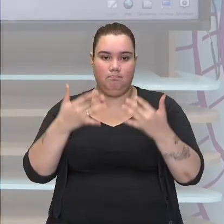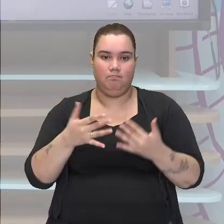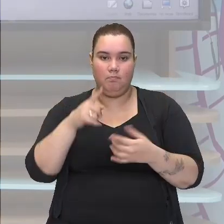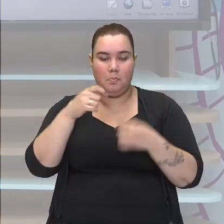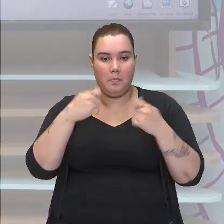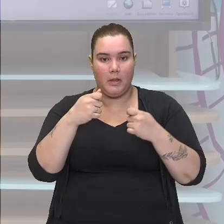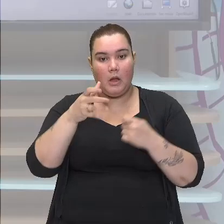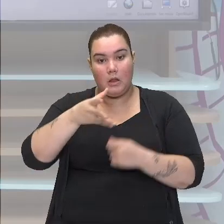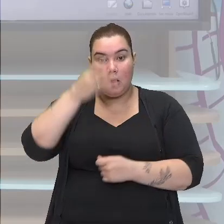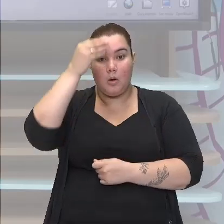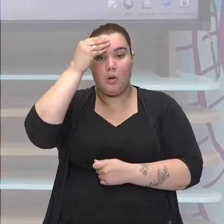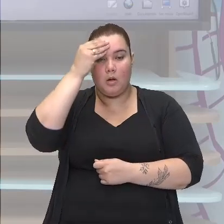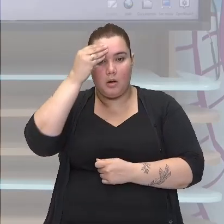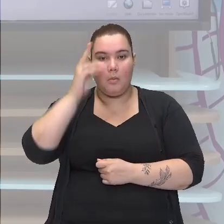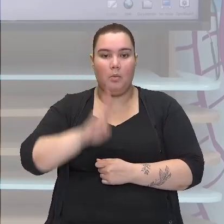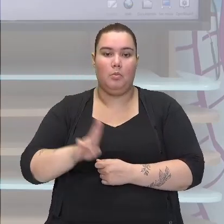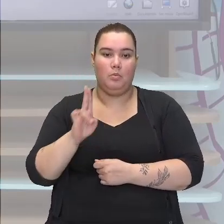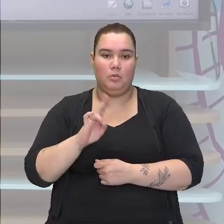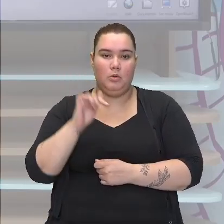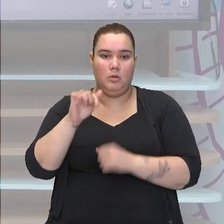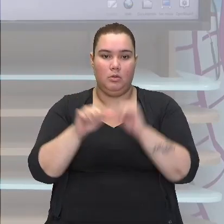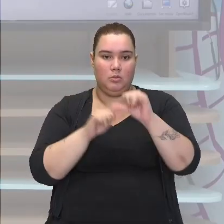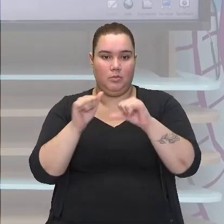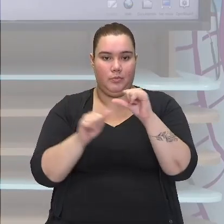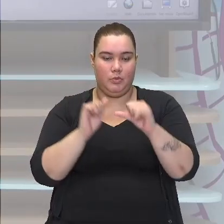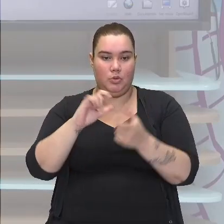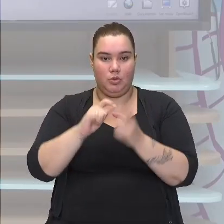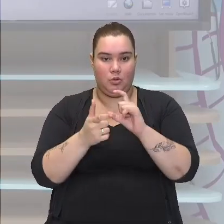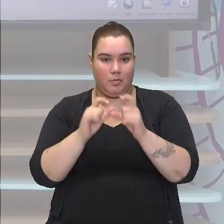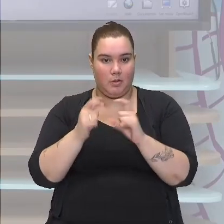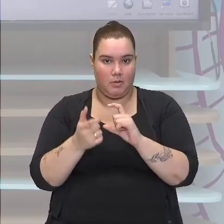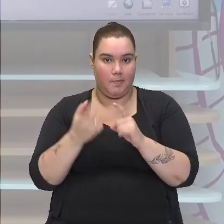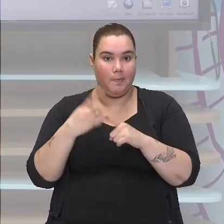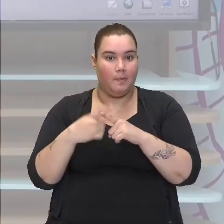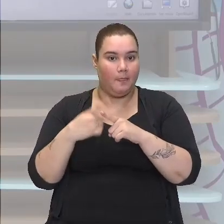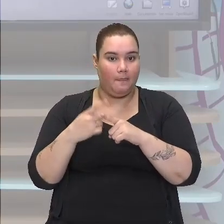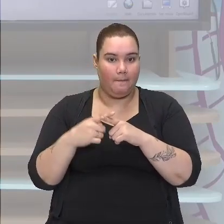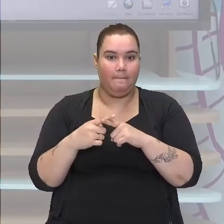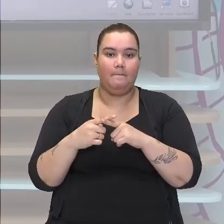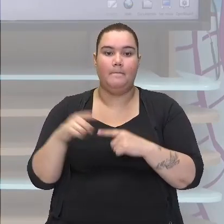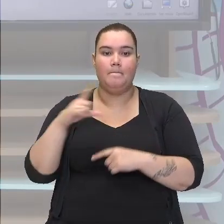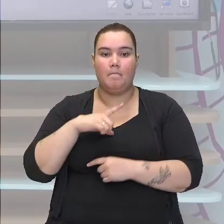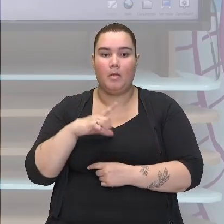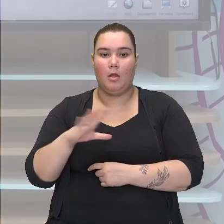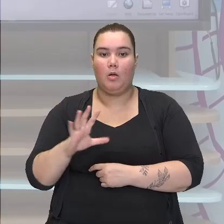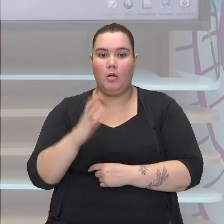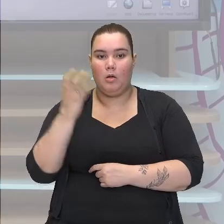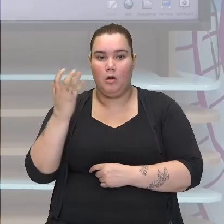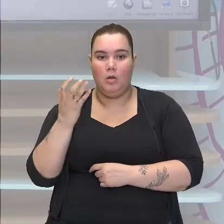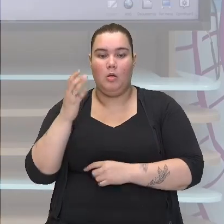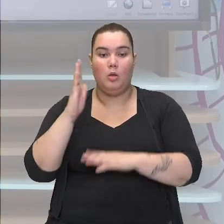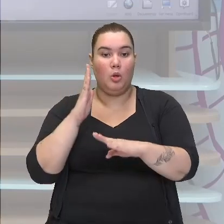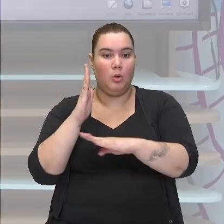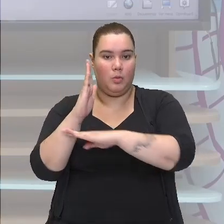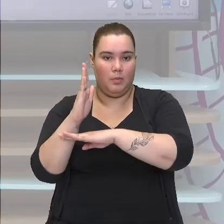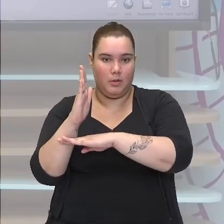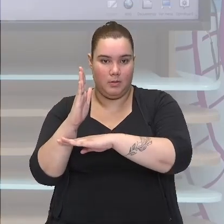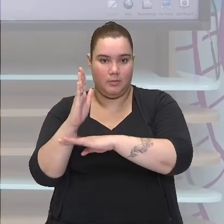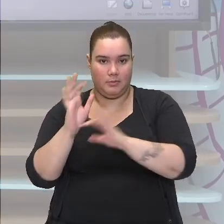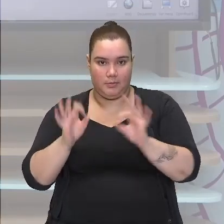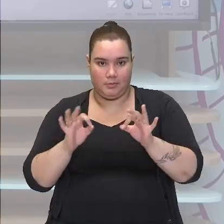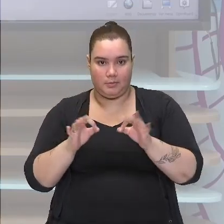em mente para poder trabalhar com as transformações geométricas. Por quê? Porque elas vão ocorrer no plano